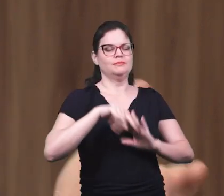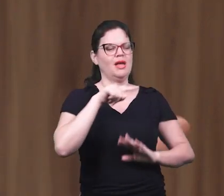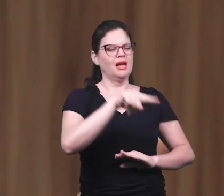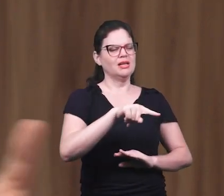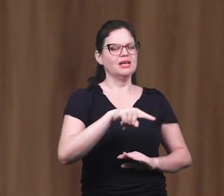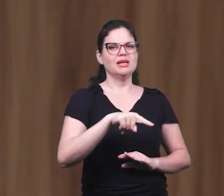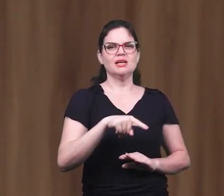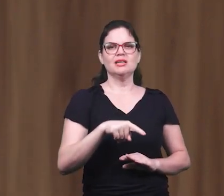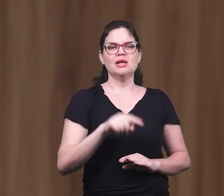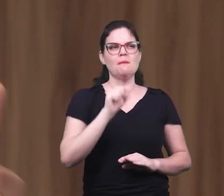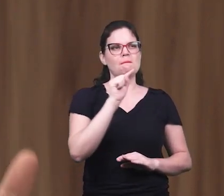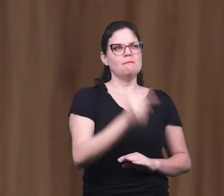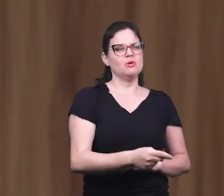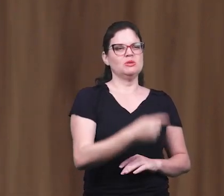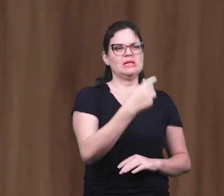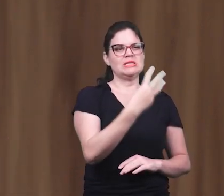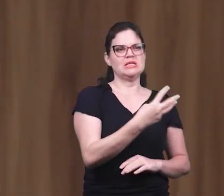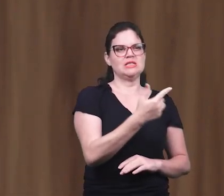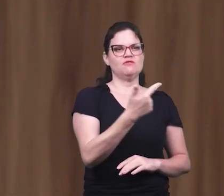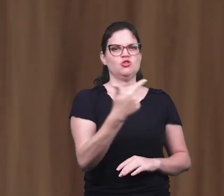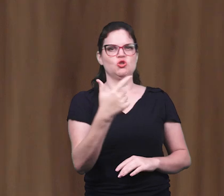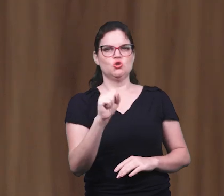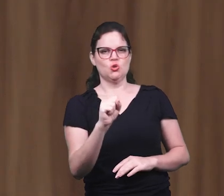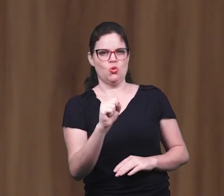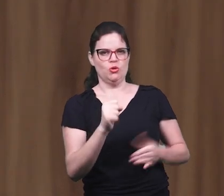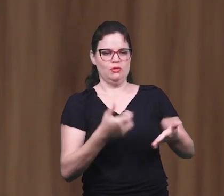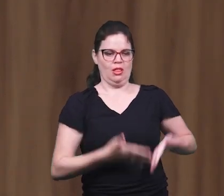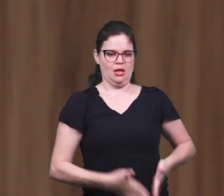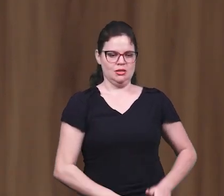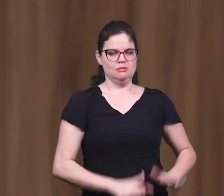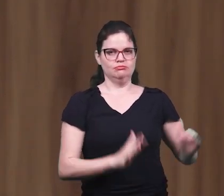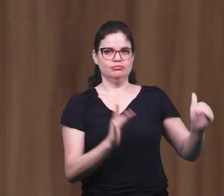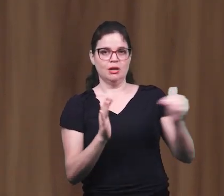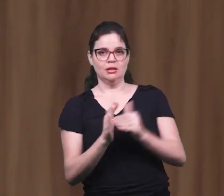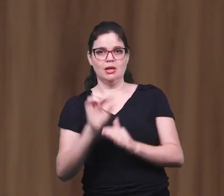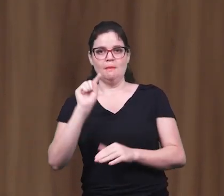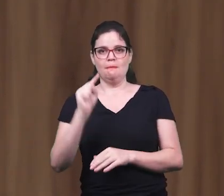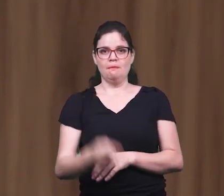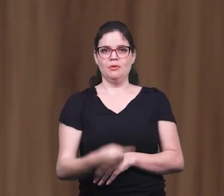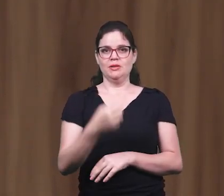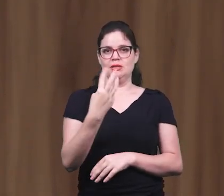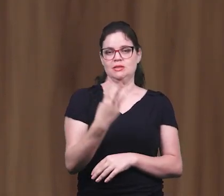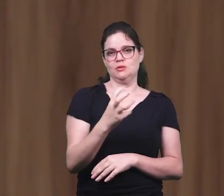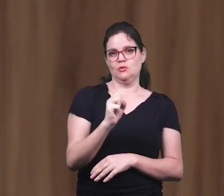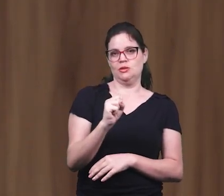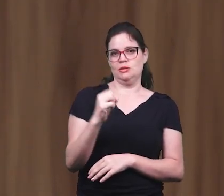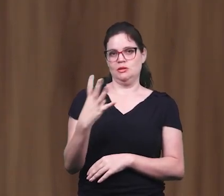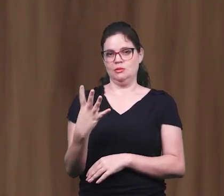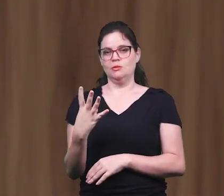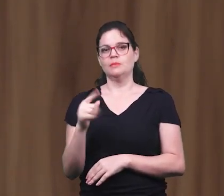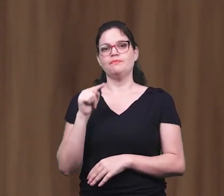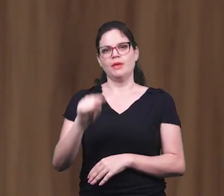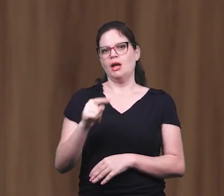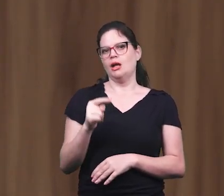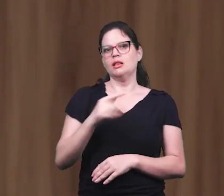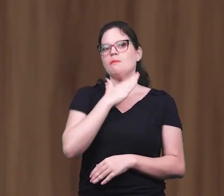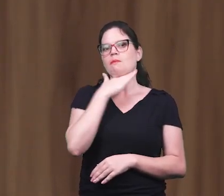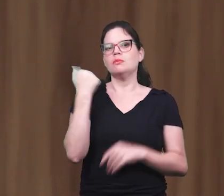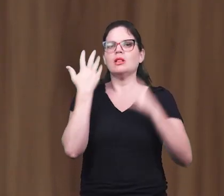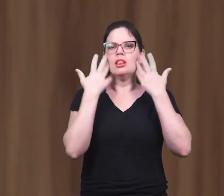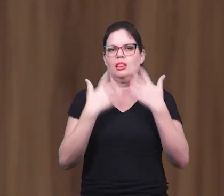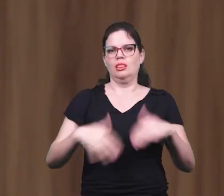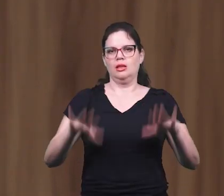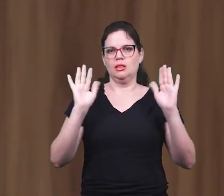1328, vai até 1384, né? Ele não foi martirizado, mas ele morre de causas